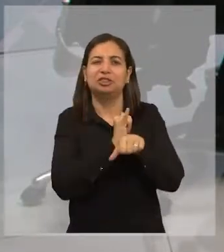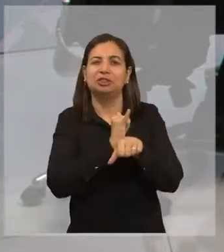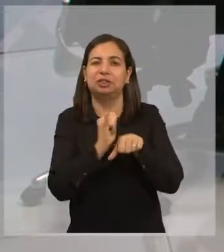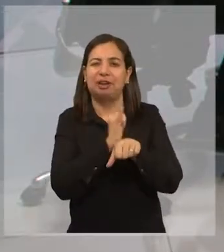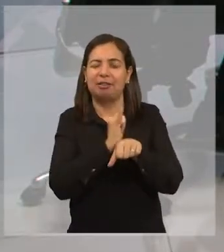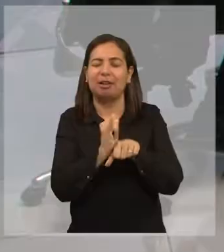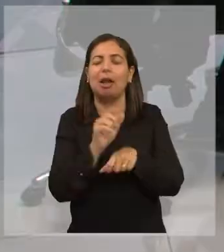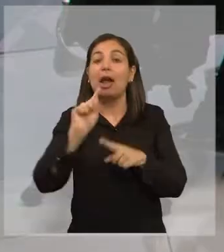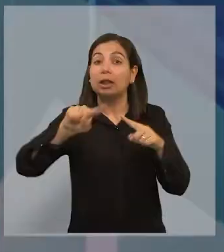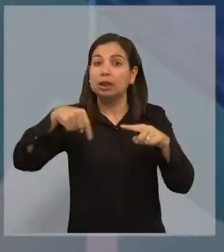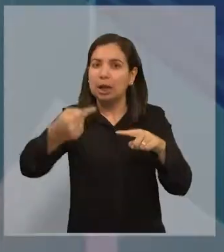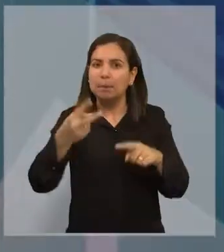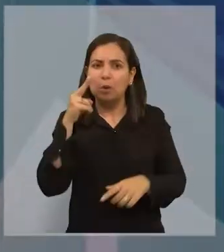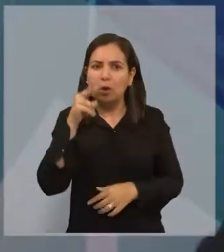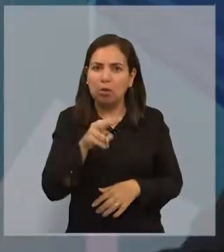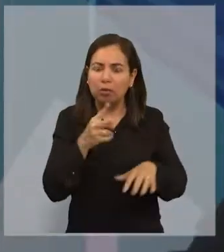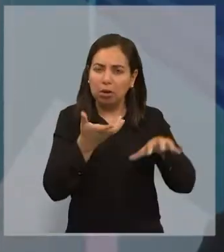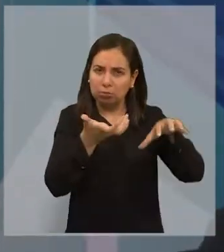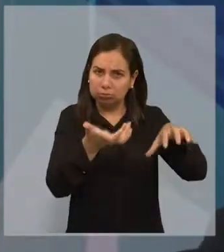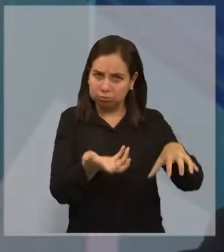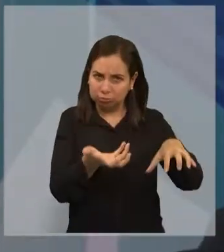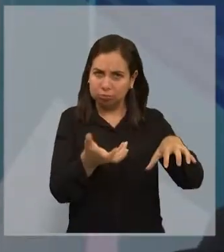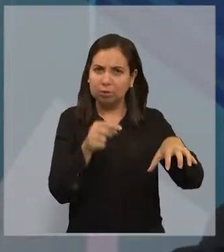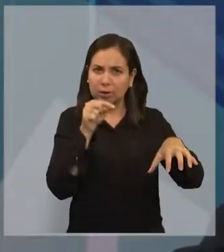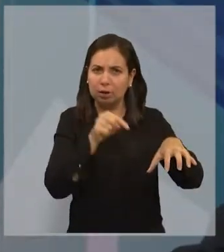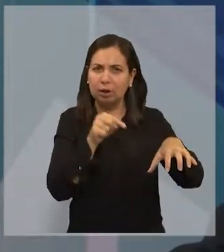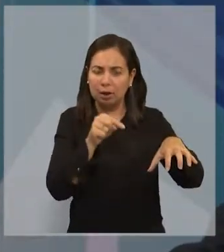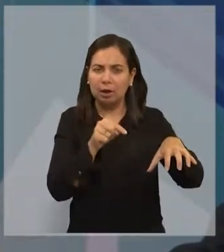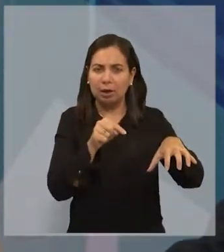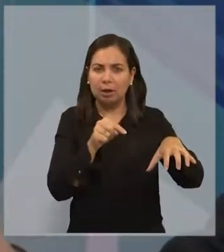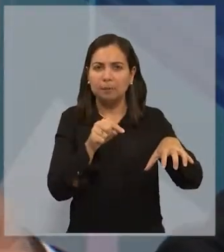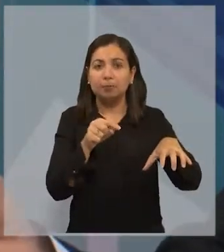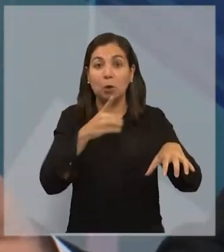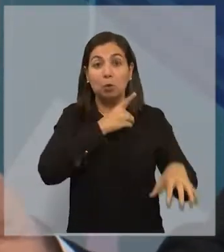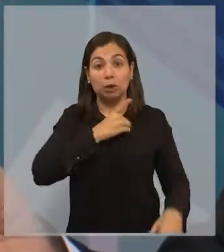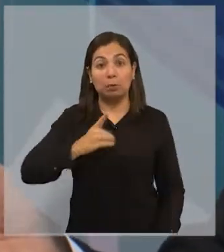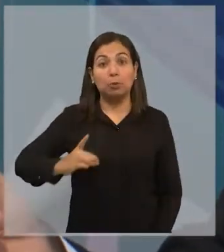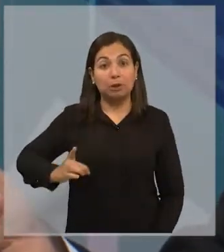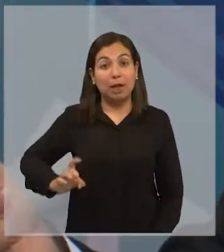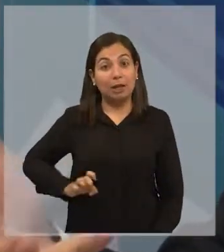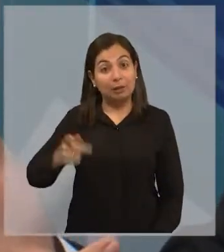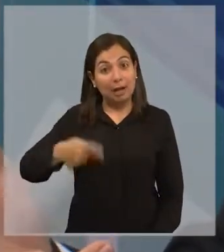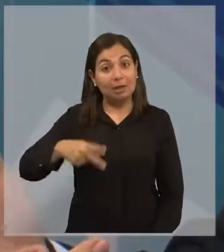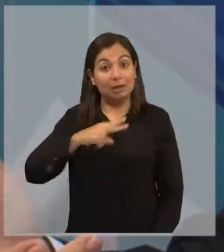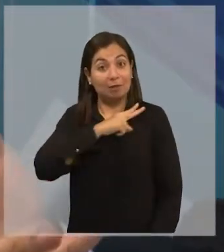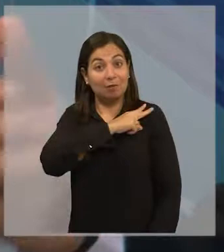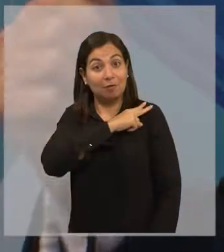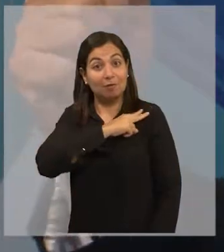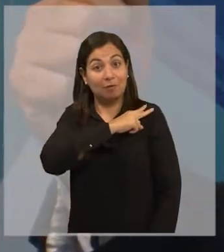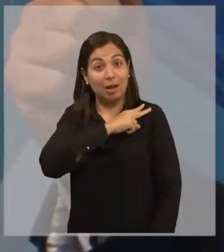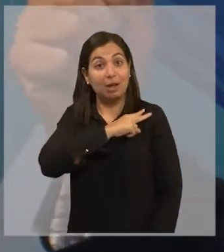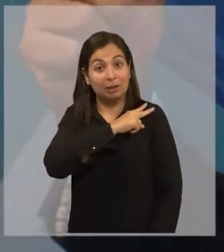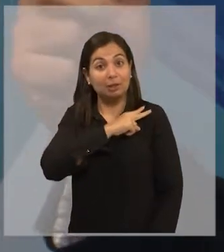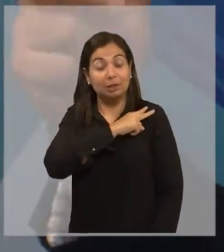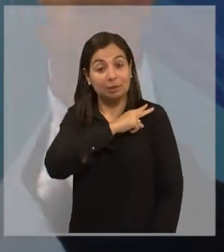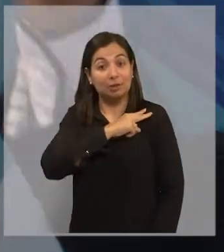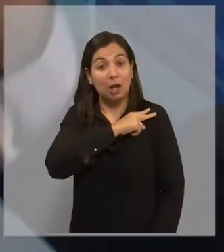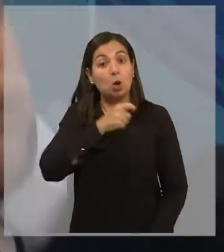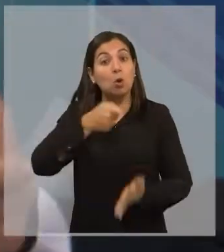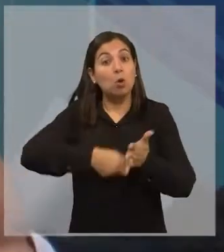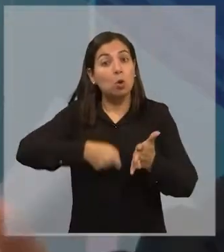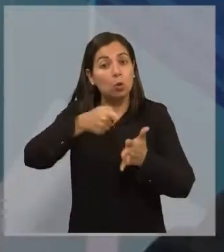Câmara do deputado cearense, né? O capitão Wagner cobrou. O capitão Wagner cobrou.